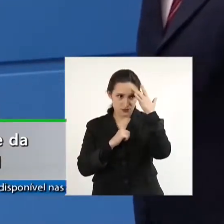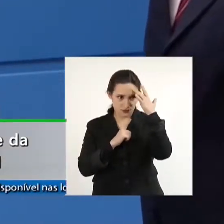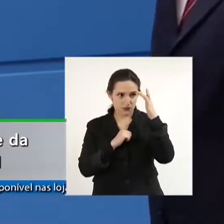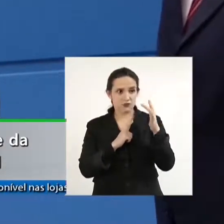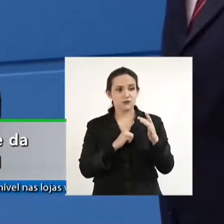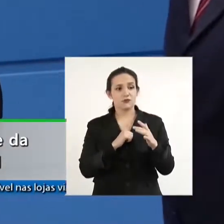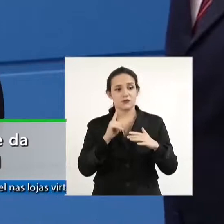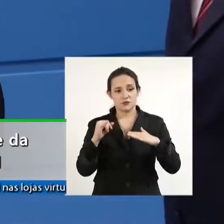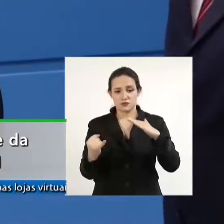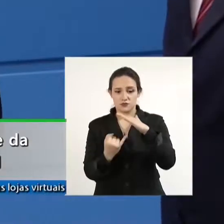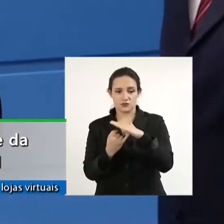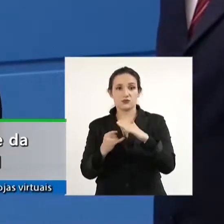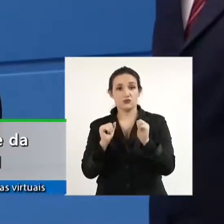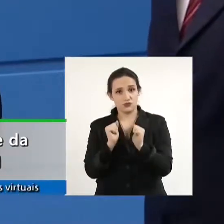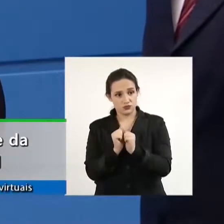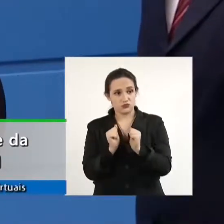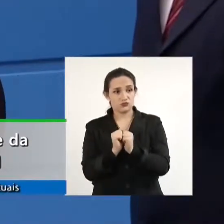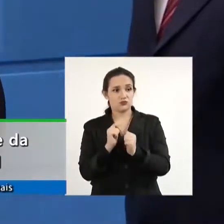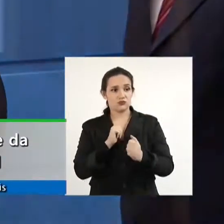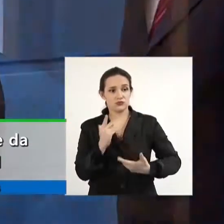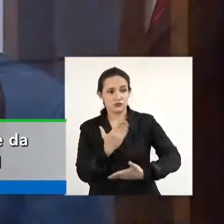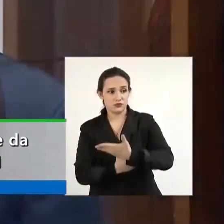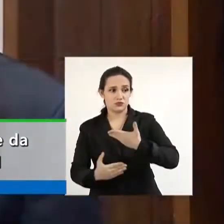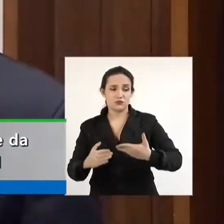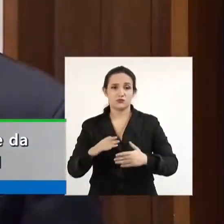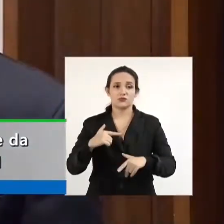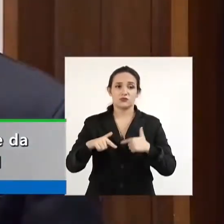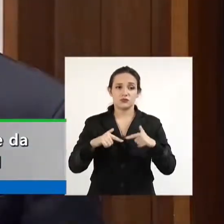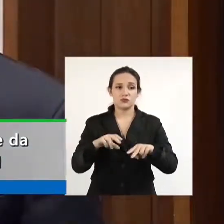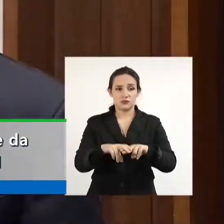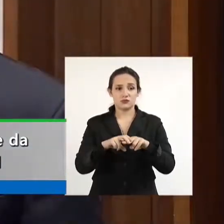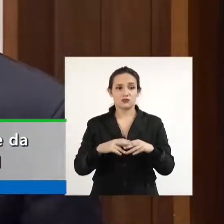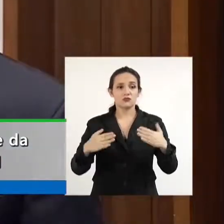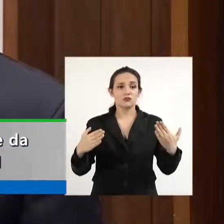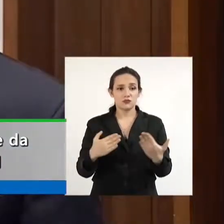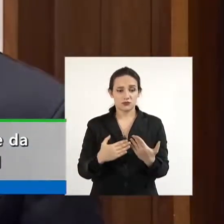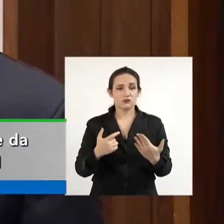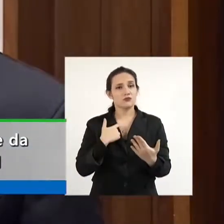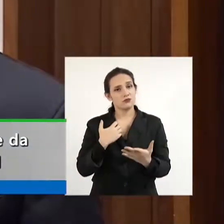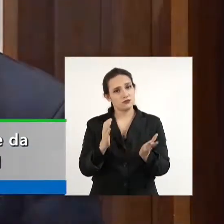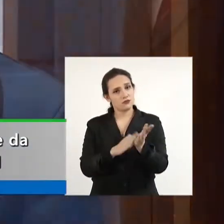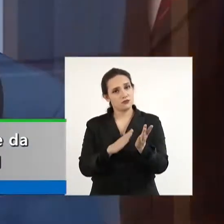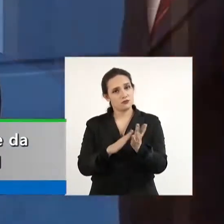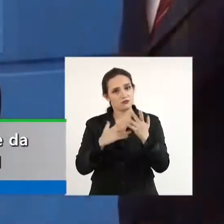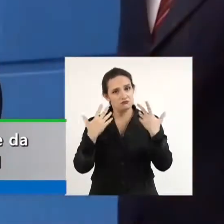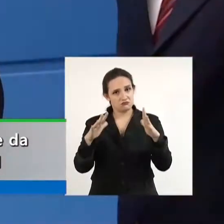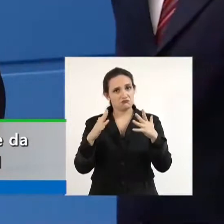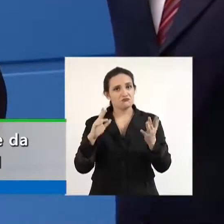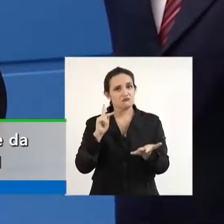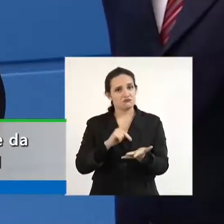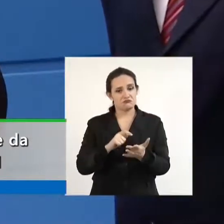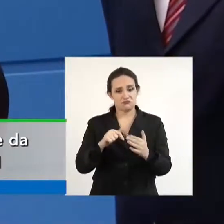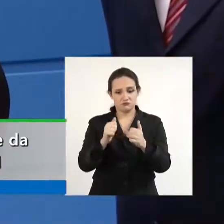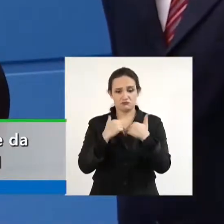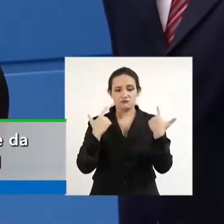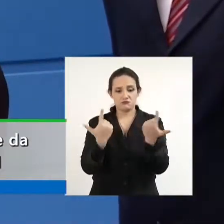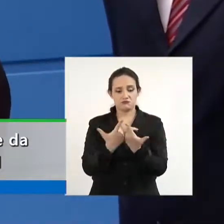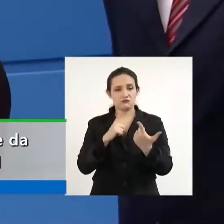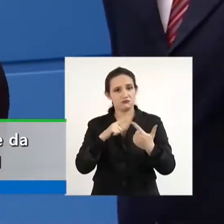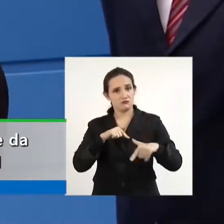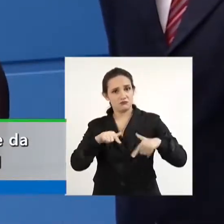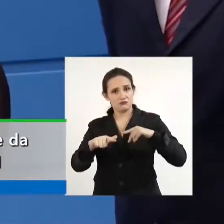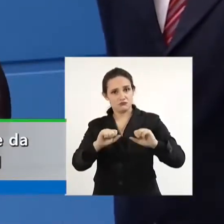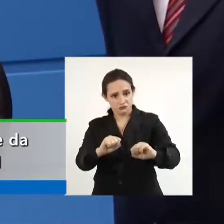serviço do Estado. Então, parabenizo Vossa Excelência e nós estaremos bem representados e aqui enaltecer a representação dessa casa que nós estamos